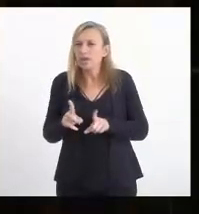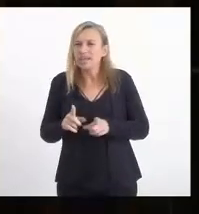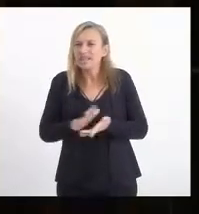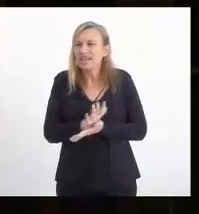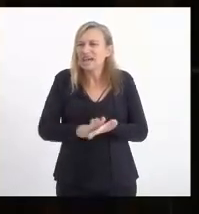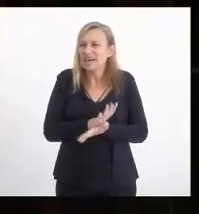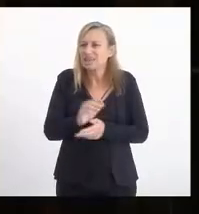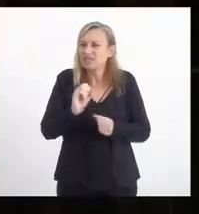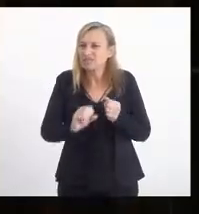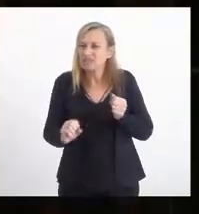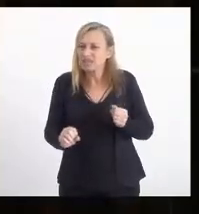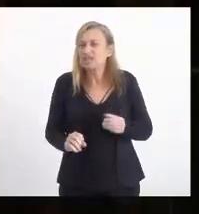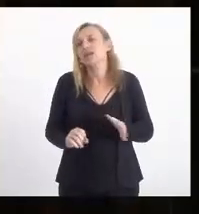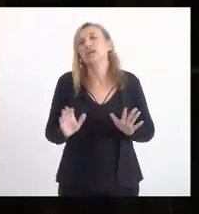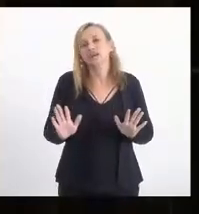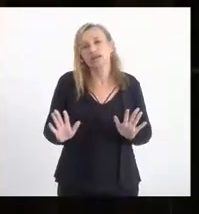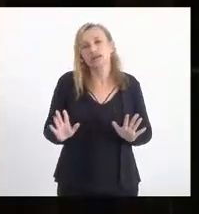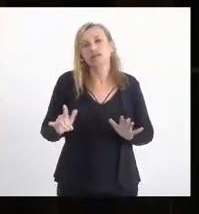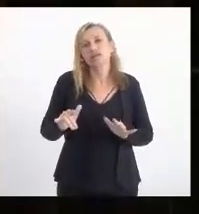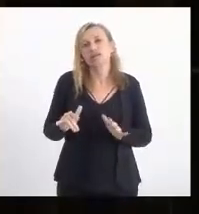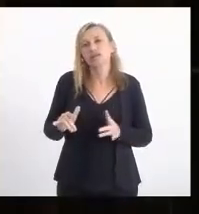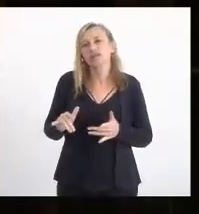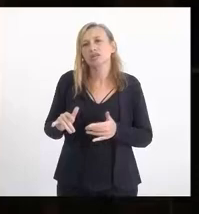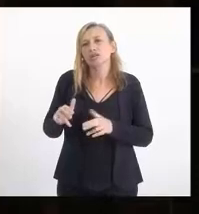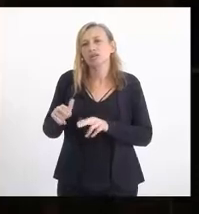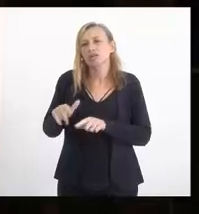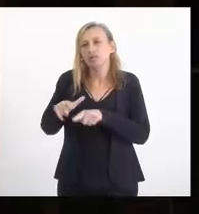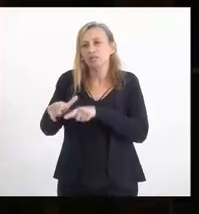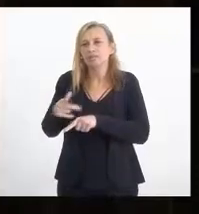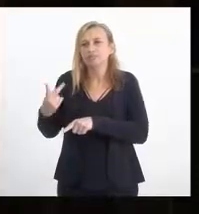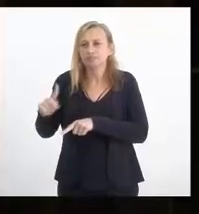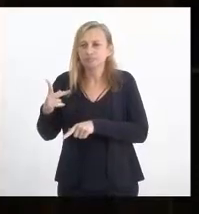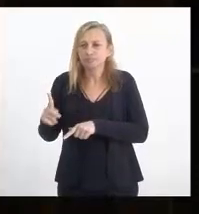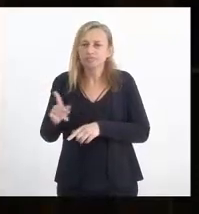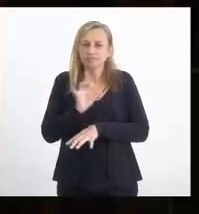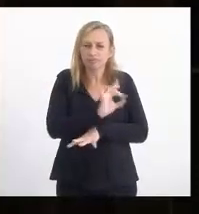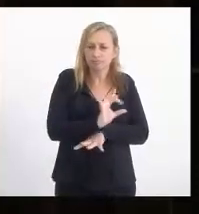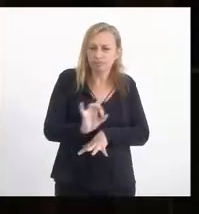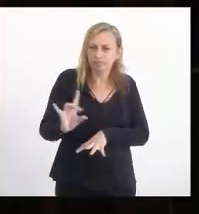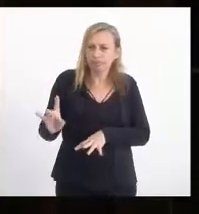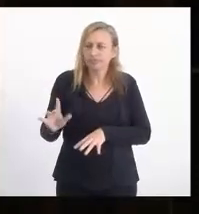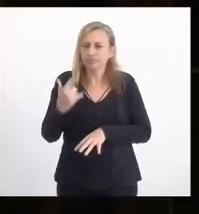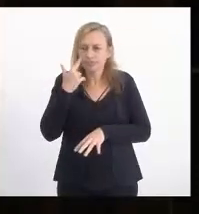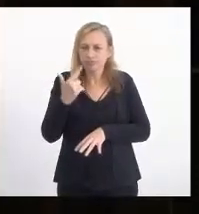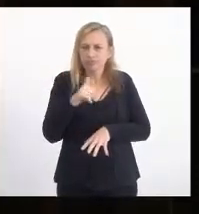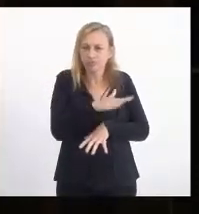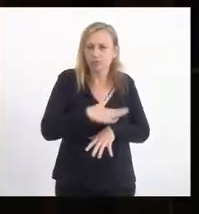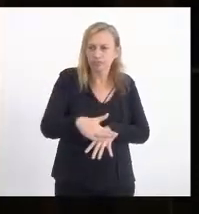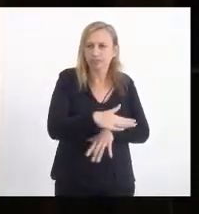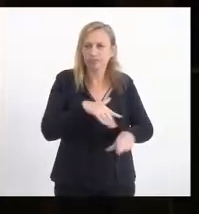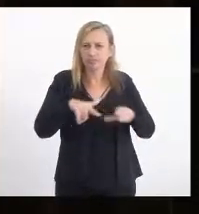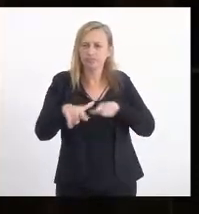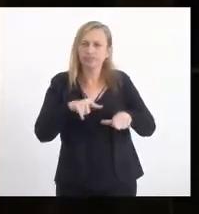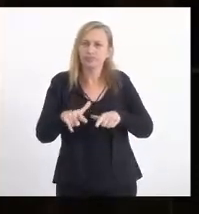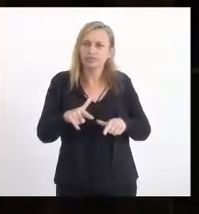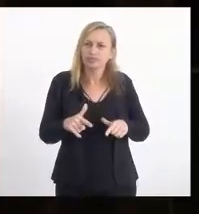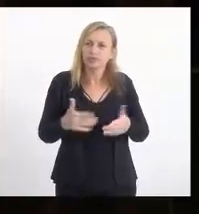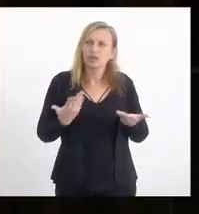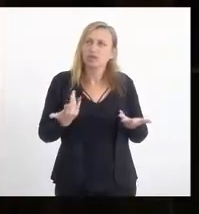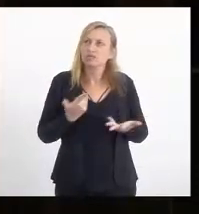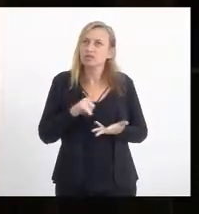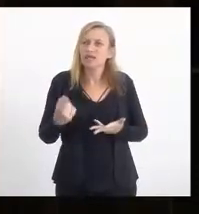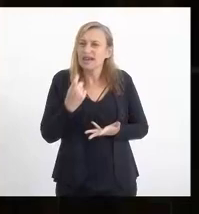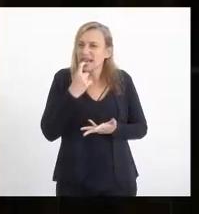talvez era a boca são deles cada um tem que buscar a sua vocação então não há nenhum resquício de